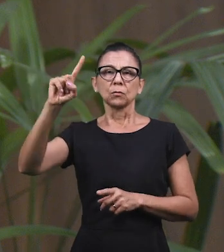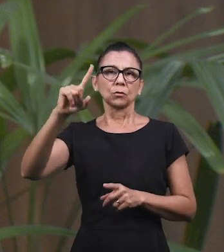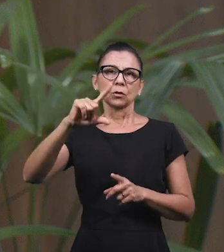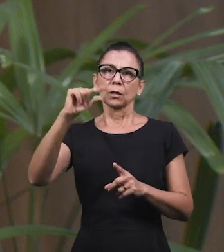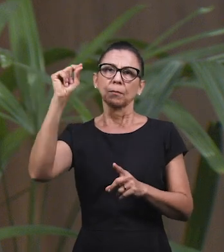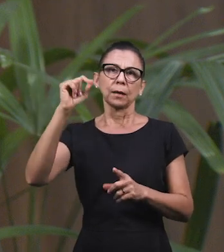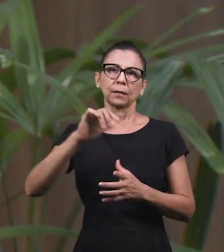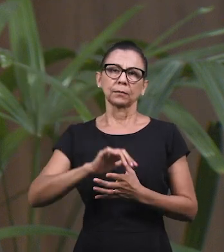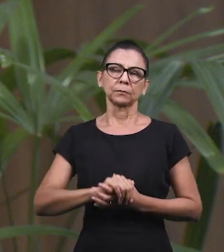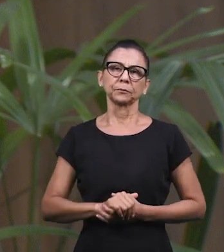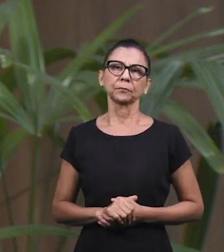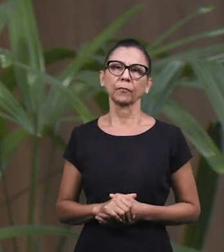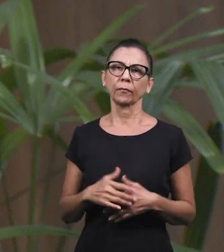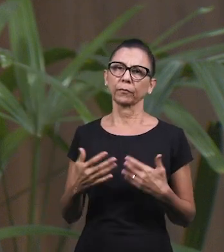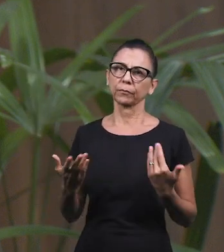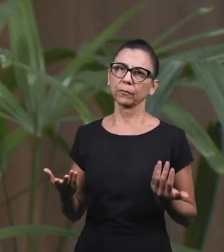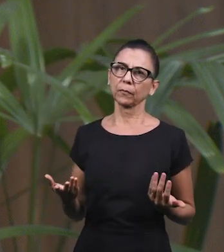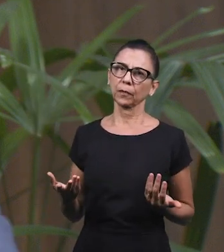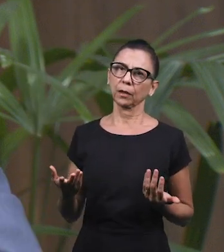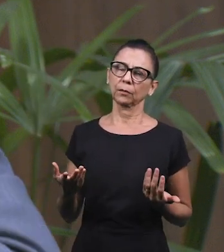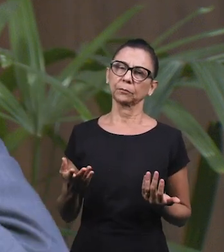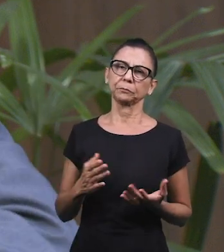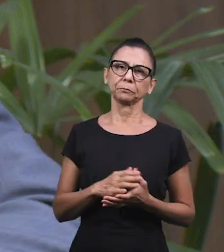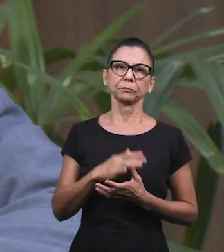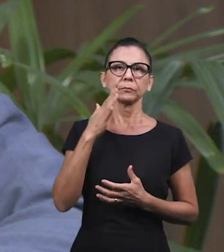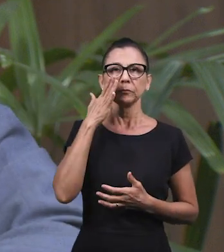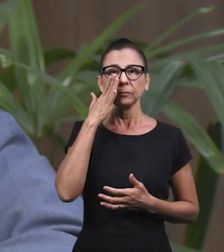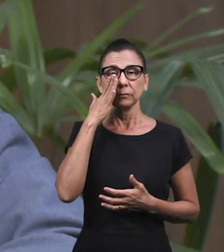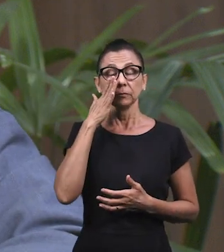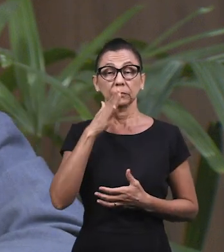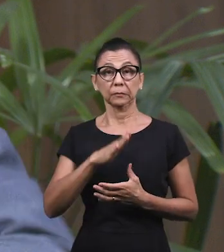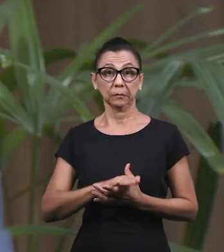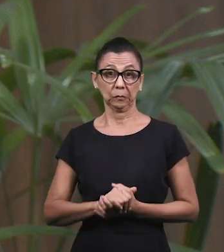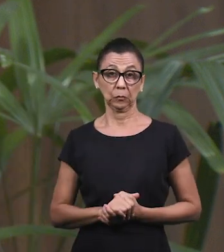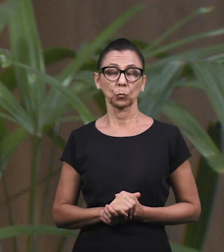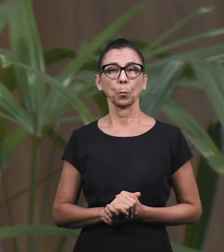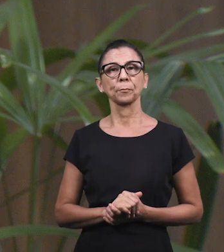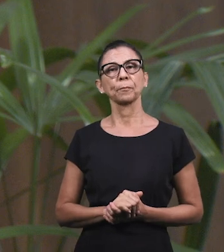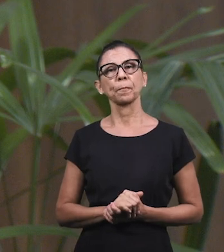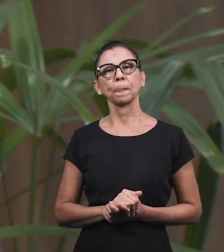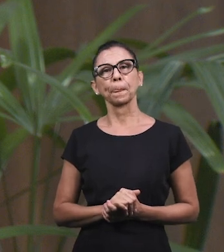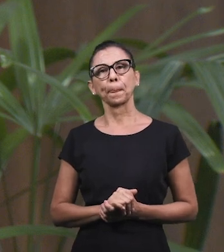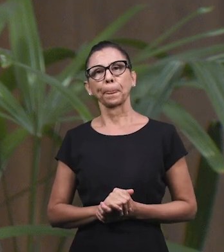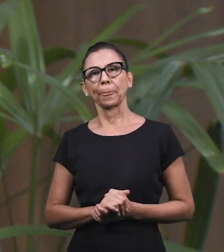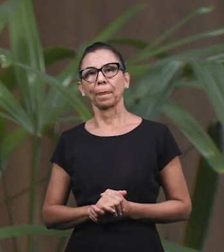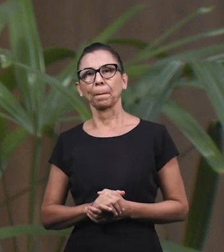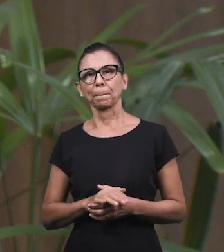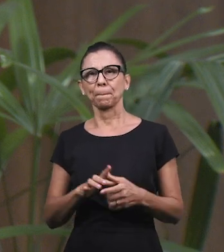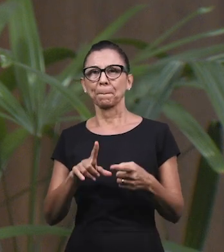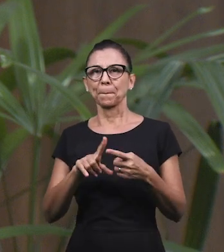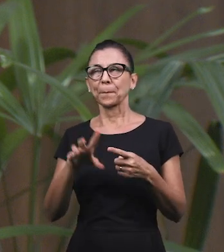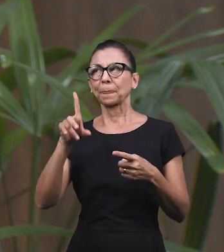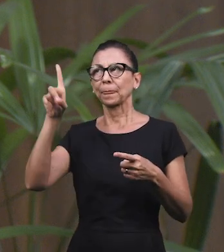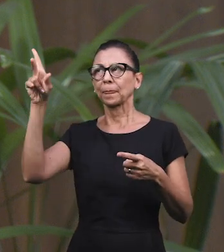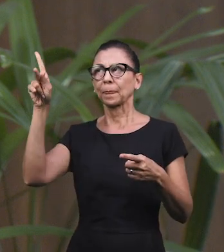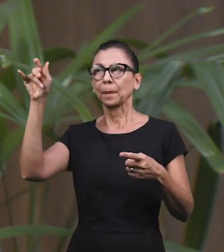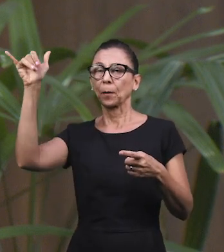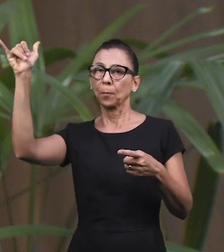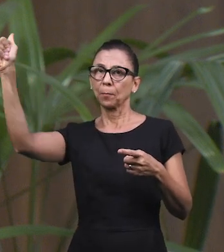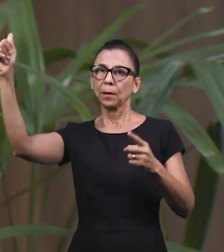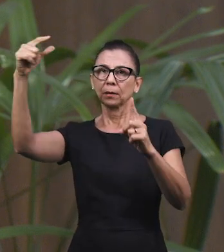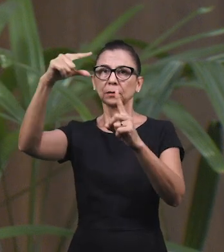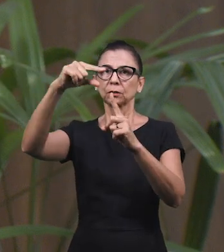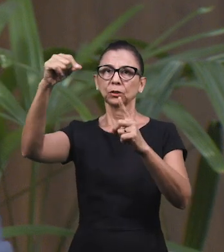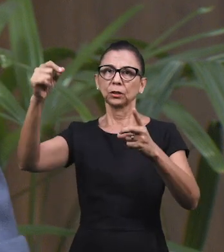me chamou. Aí a primeira foi a parte do pai, né? Quando o filho vem a parte do filho, aí o homem,